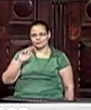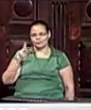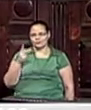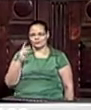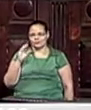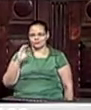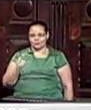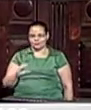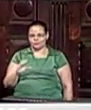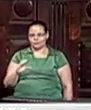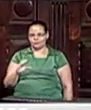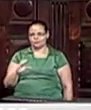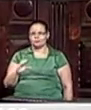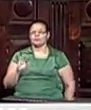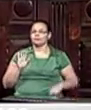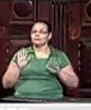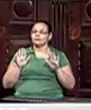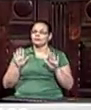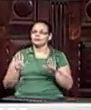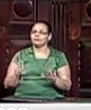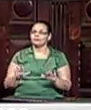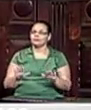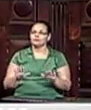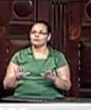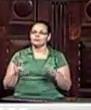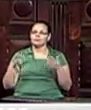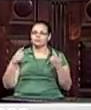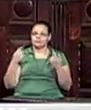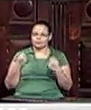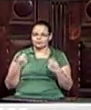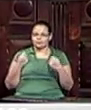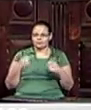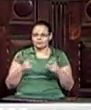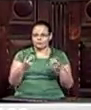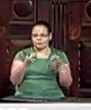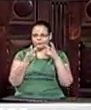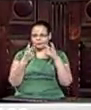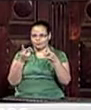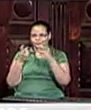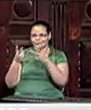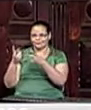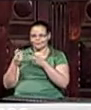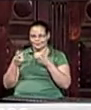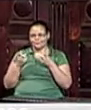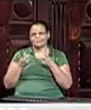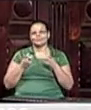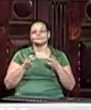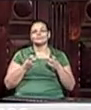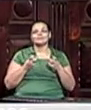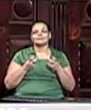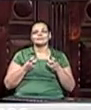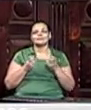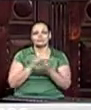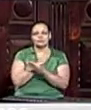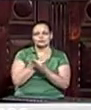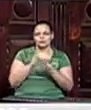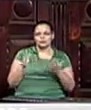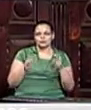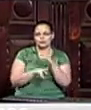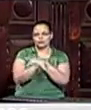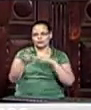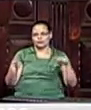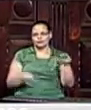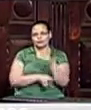Cardoso, mas foi possível perceber, obviamente, algumas